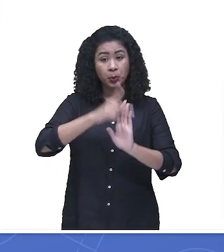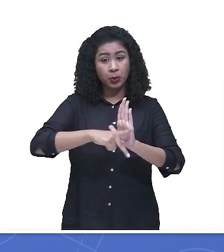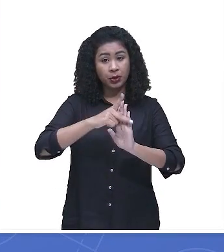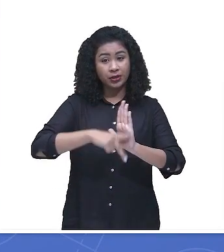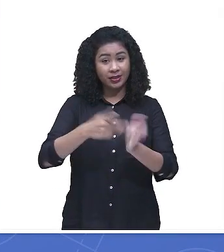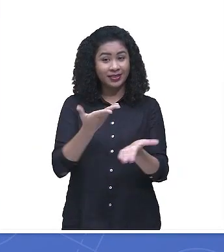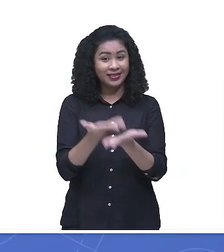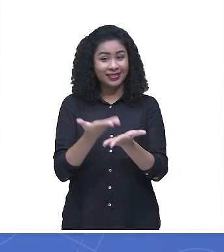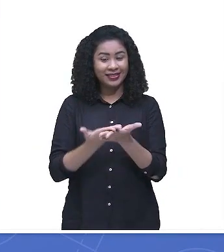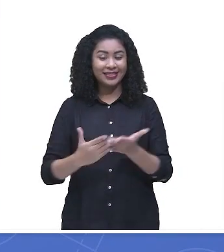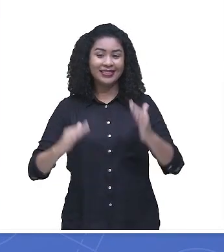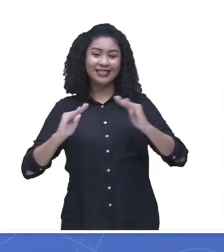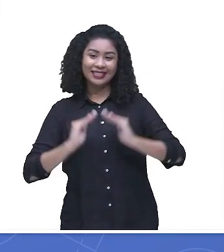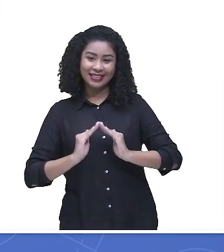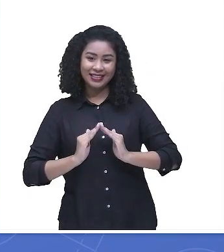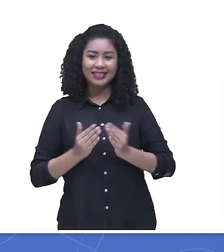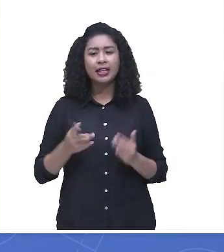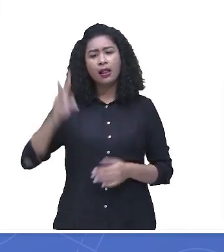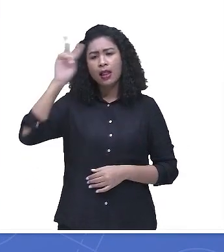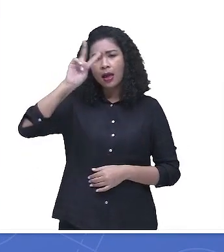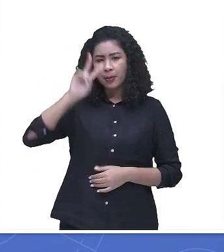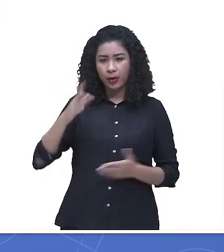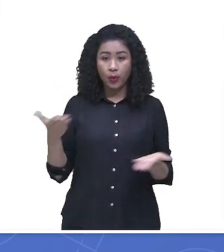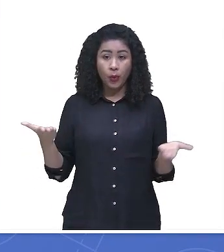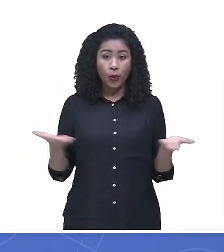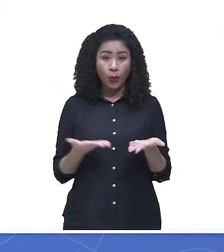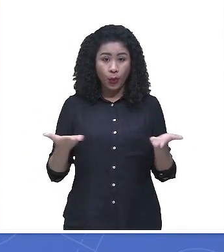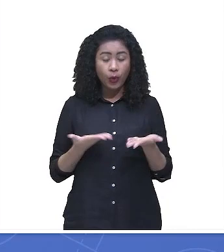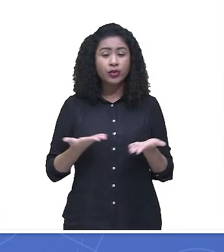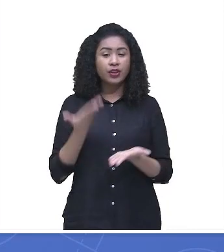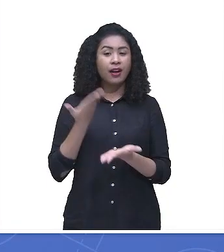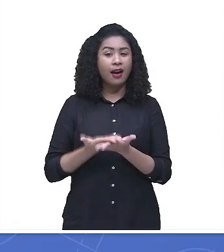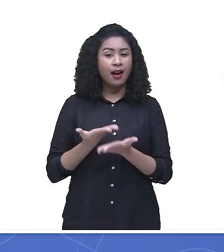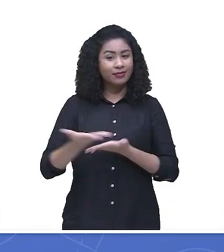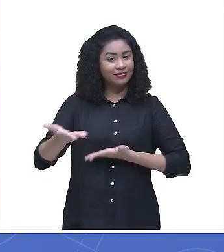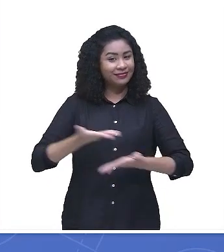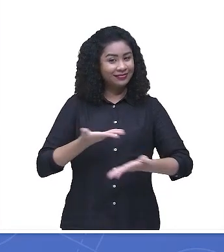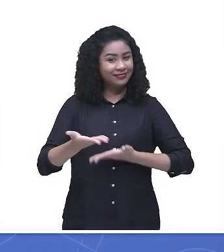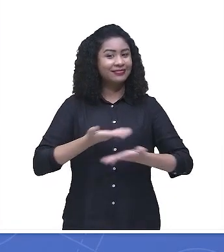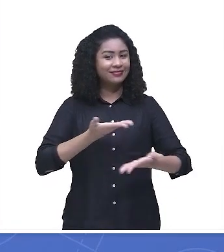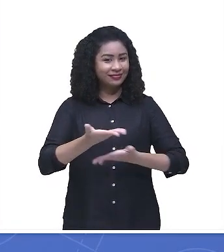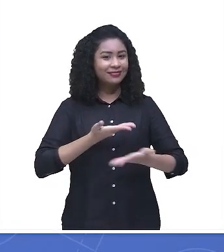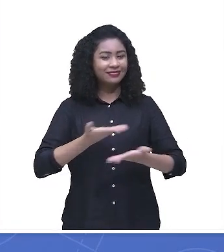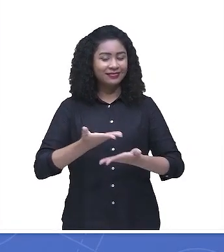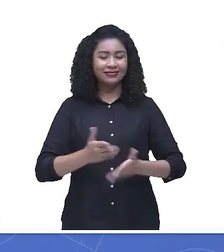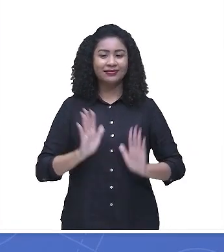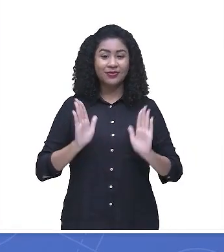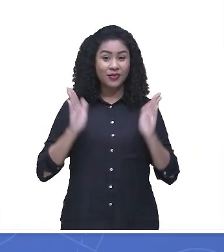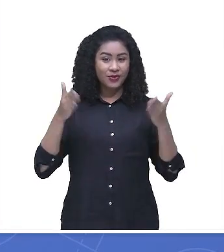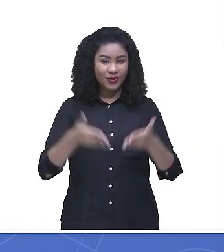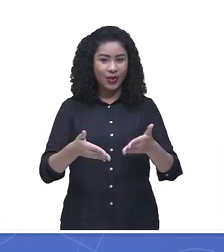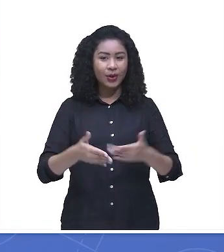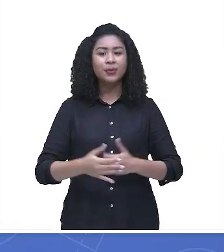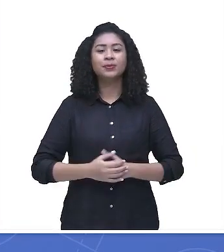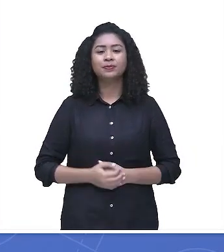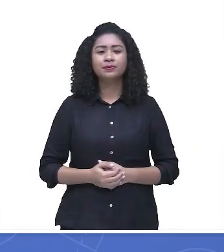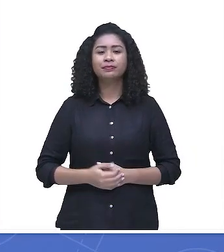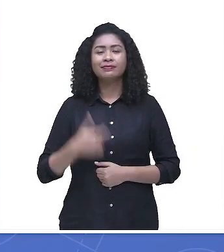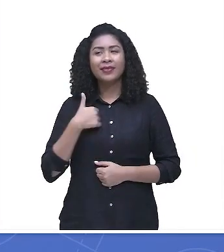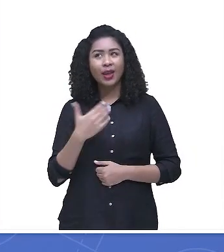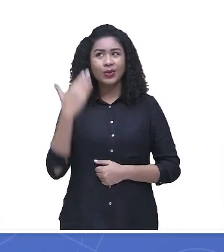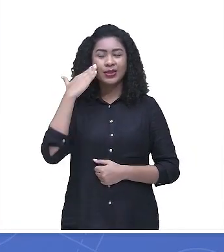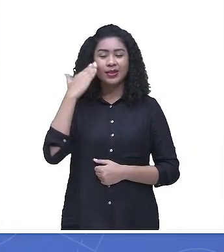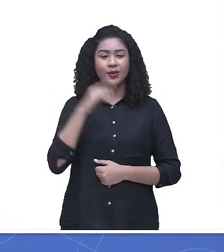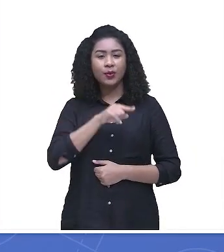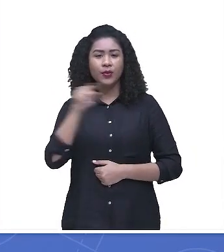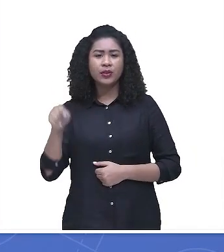Lembrando que hoje são as nossas atividades interativas, como vocês viram aí com a professora Juliana, certo? E aí eu tenho certeza que tem aquela dúvida, qual é o